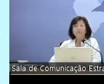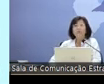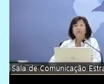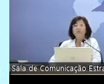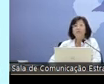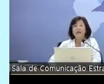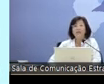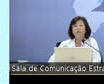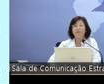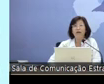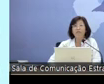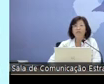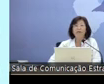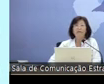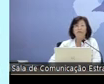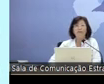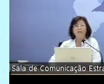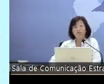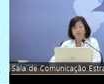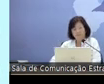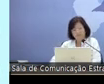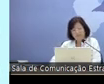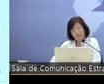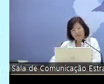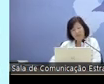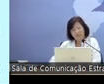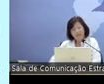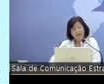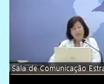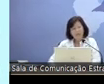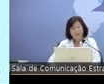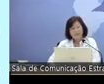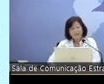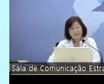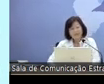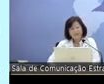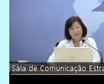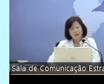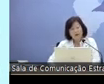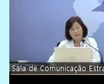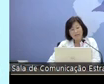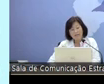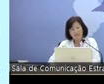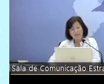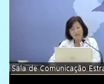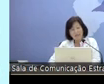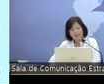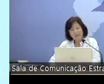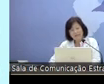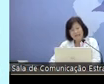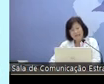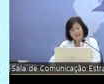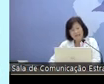detecção de DNA próviral do HIV positivo e para as crianças maiores que